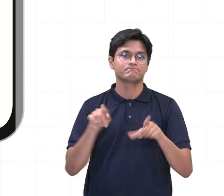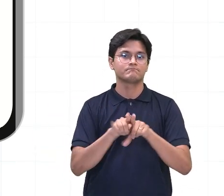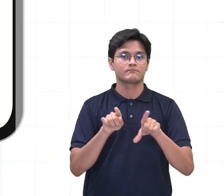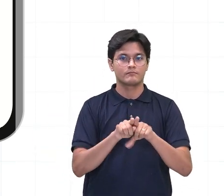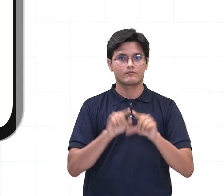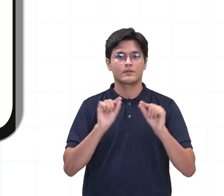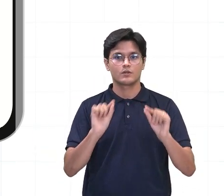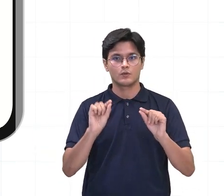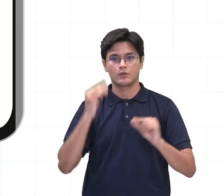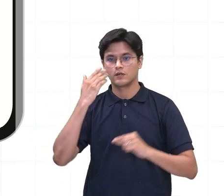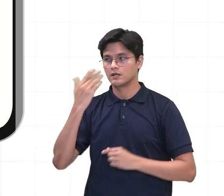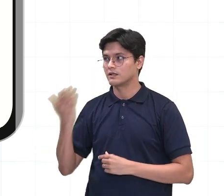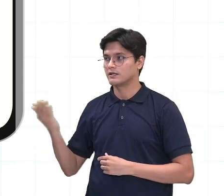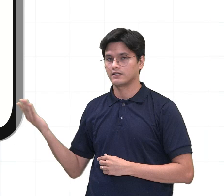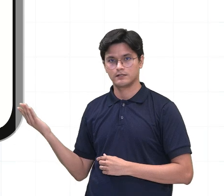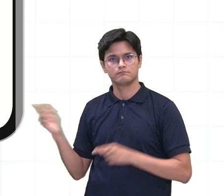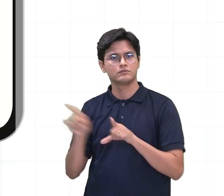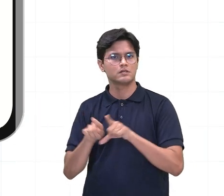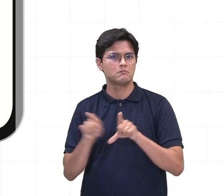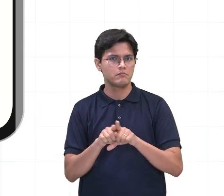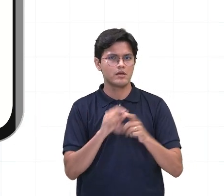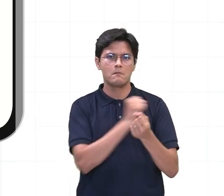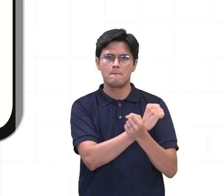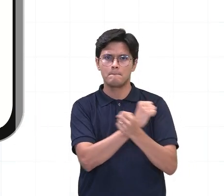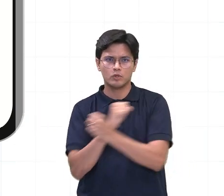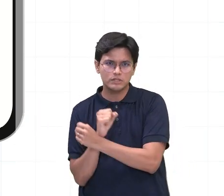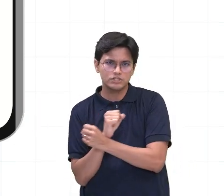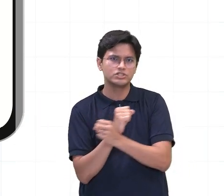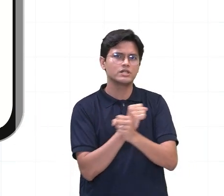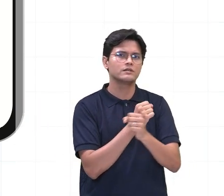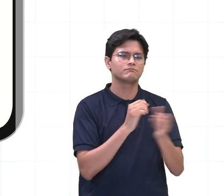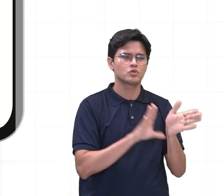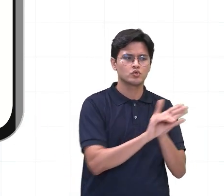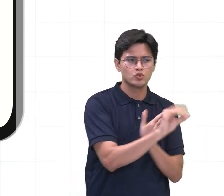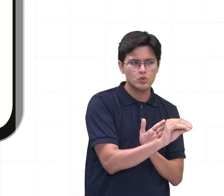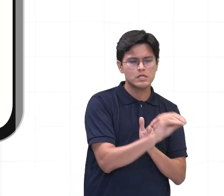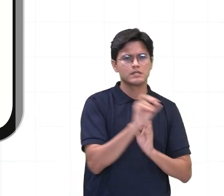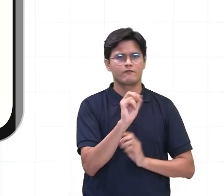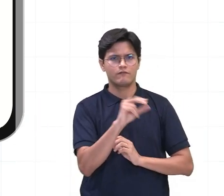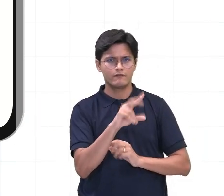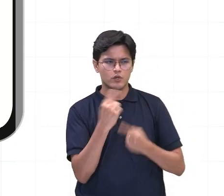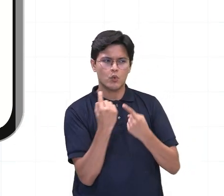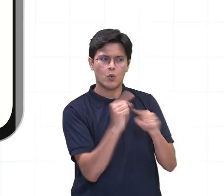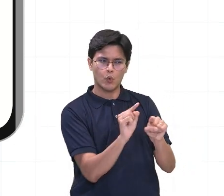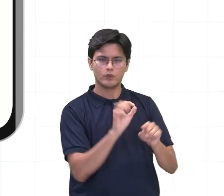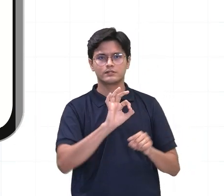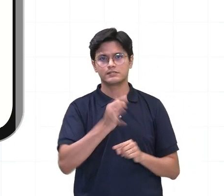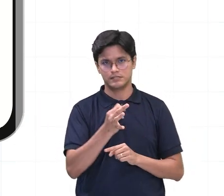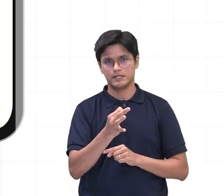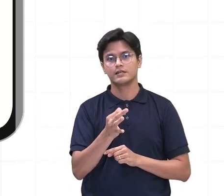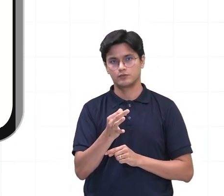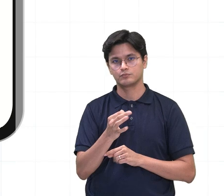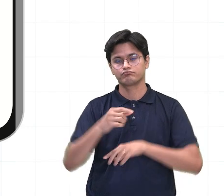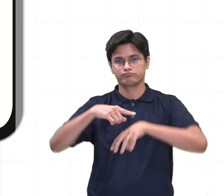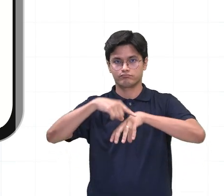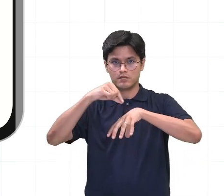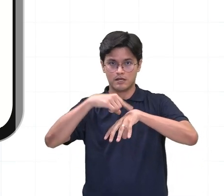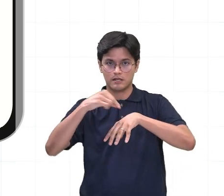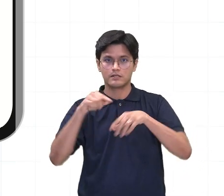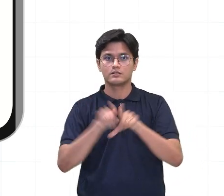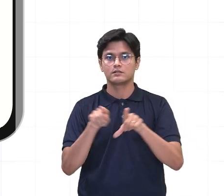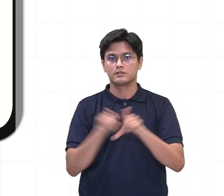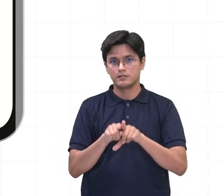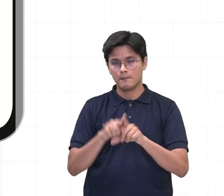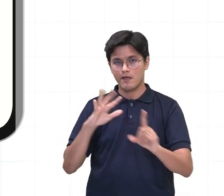defesa contra organismos patogênicos, reparo, cicatrização, que é o caso das plaquetas, absorção de